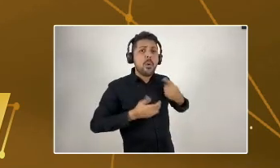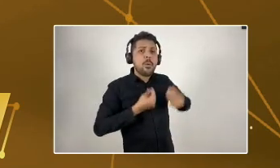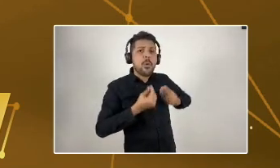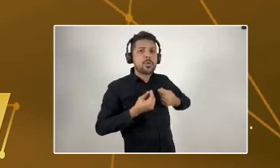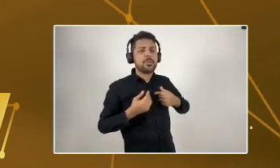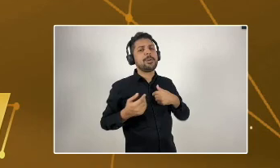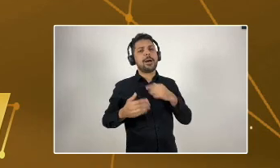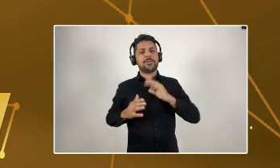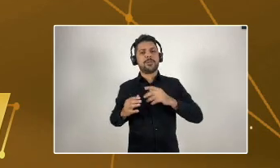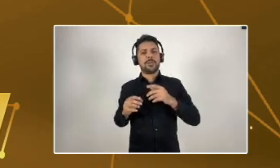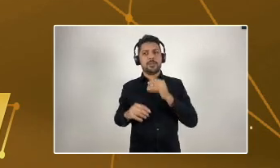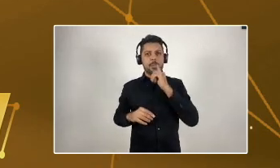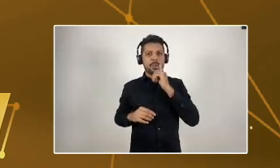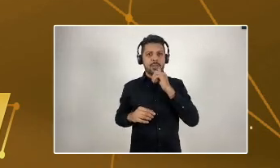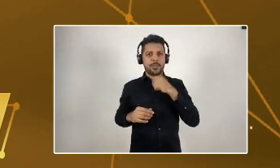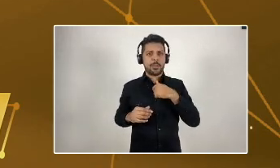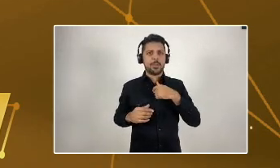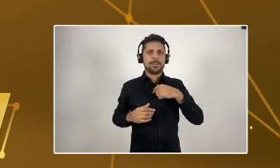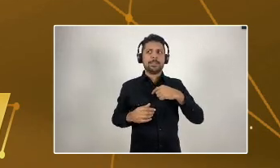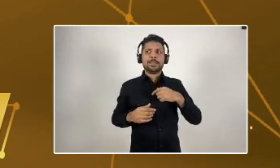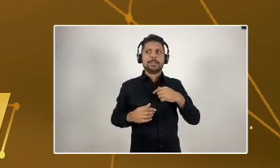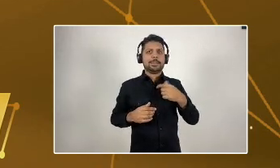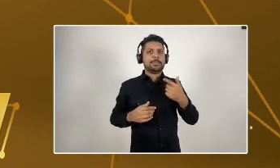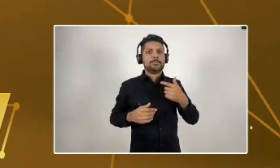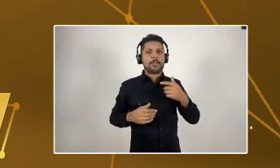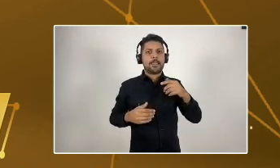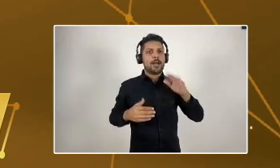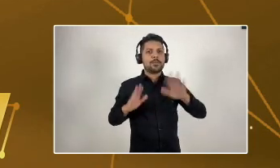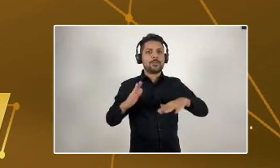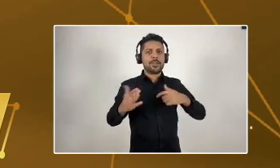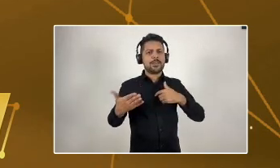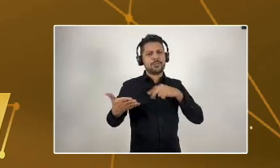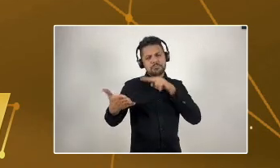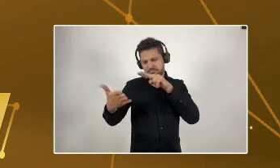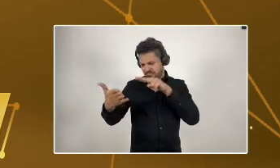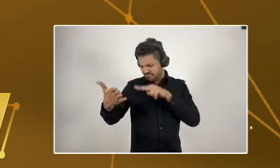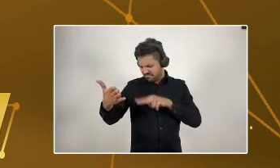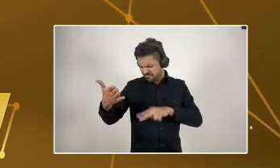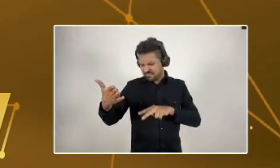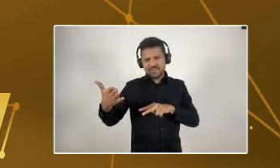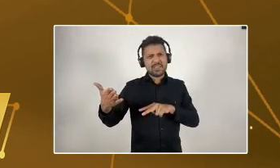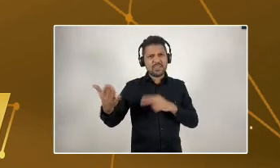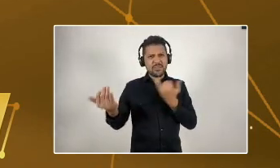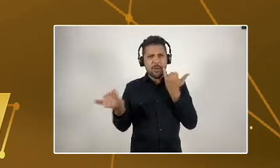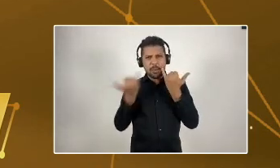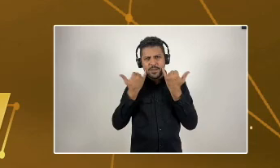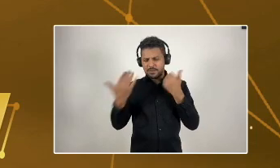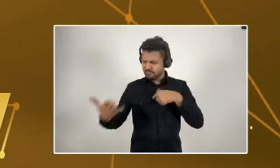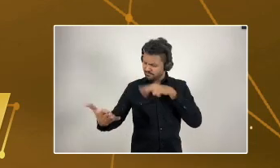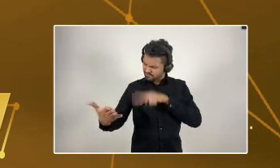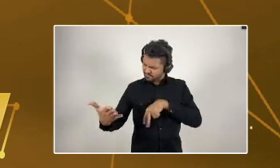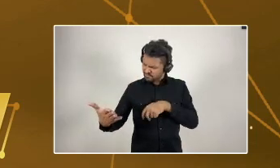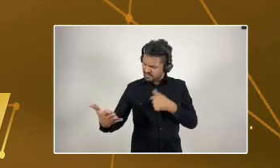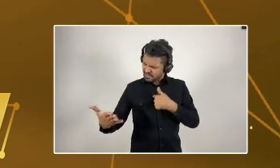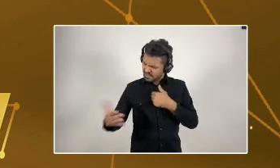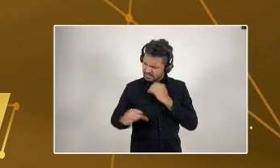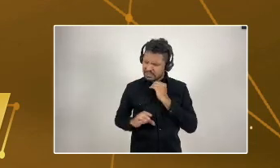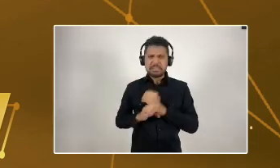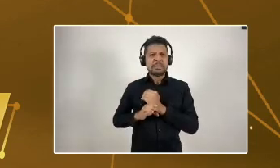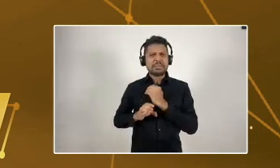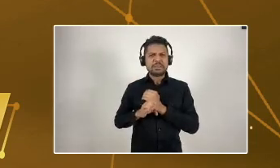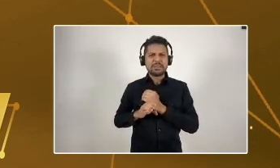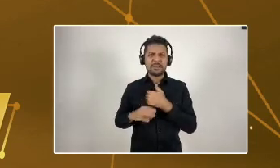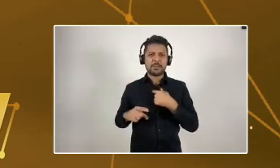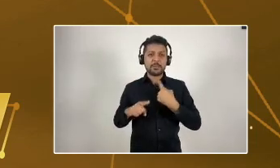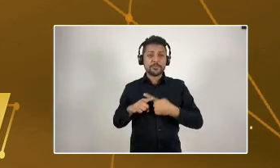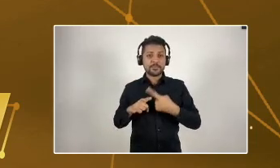qualquer pessoa que esteja ali lendo ou que leia e depois comunique. E a informação espacial, não. Ela traz